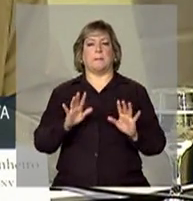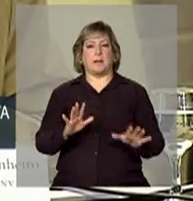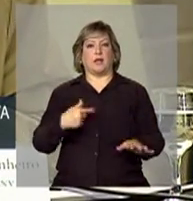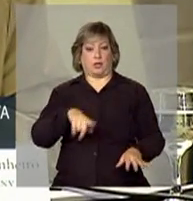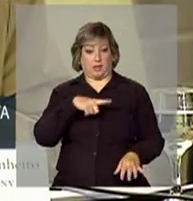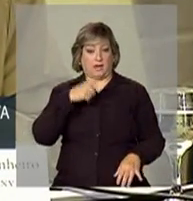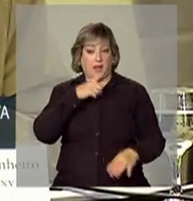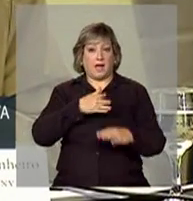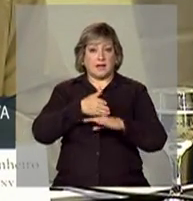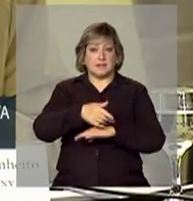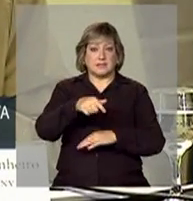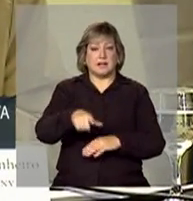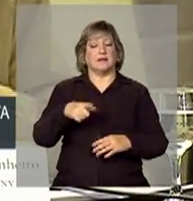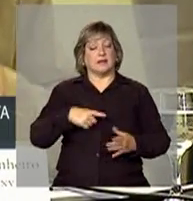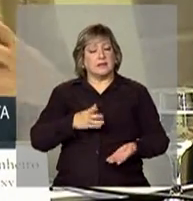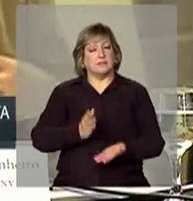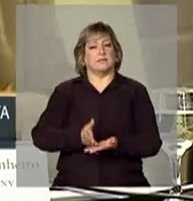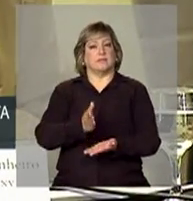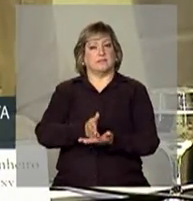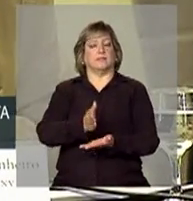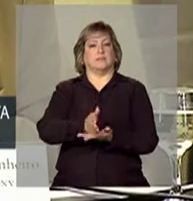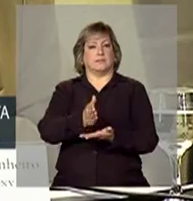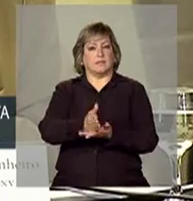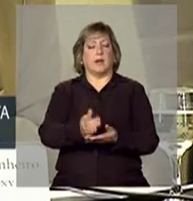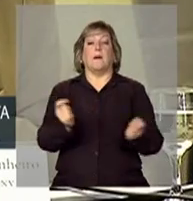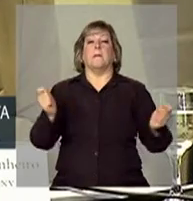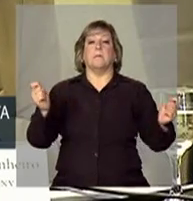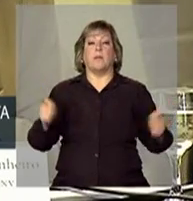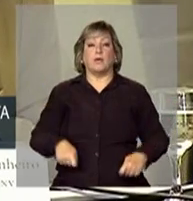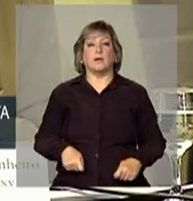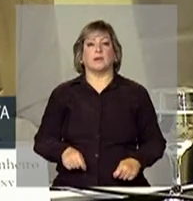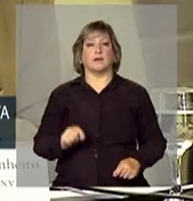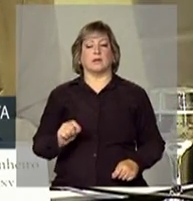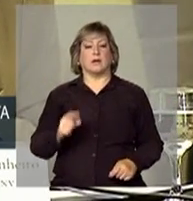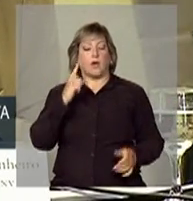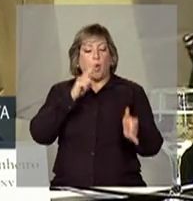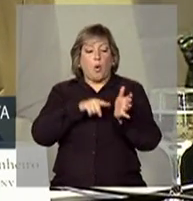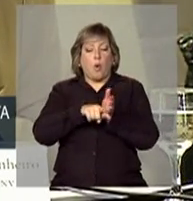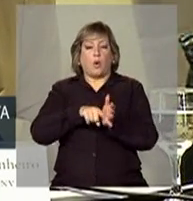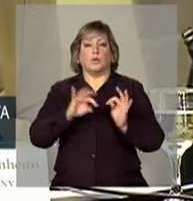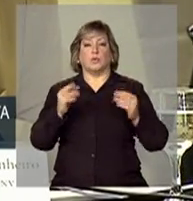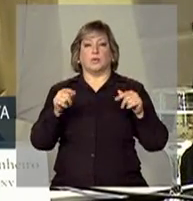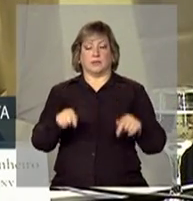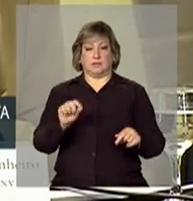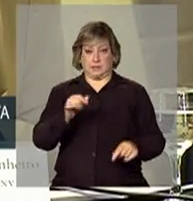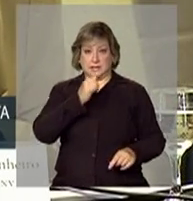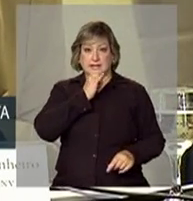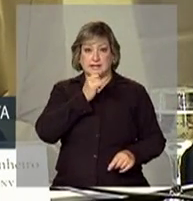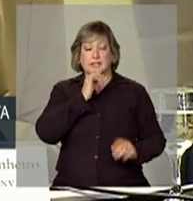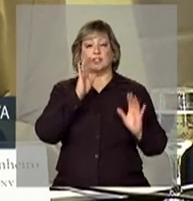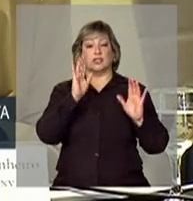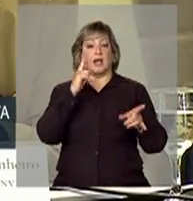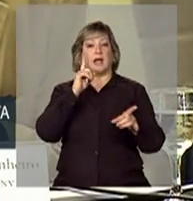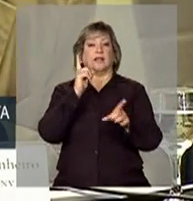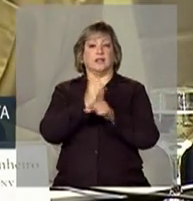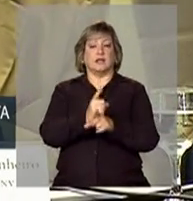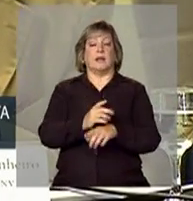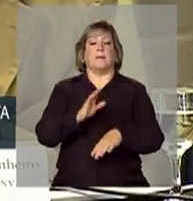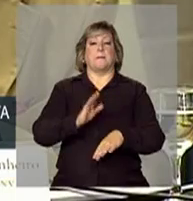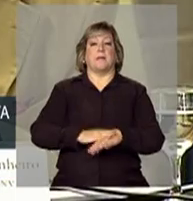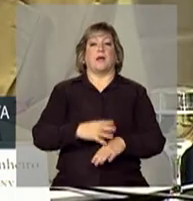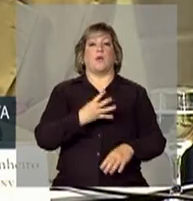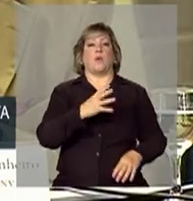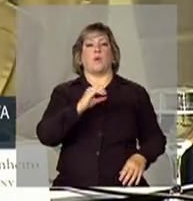o acesso e temos caminhar no sentido de poder consultar tudo isso. Por exemplo, foram localizados mais de 400 rolos